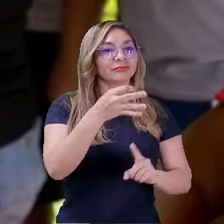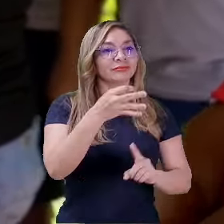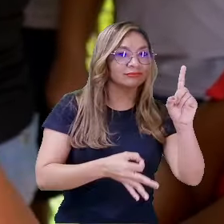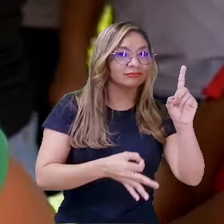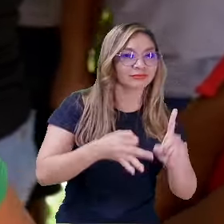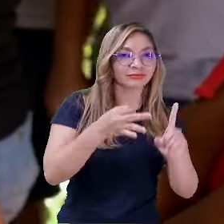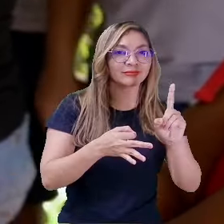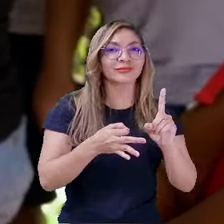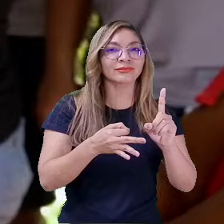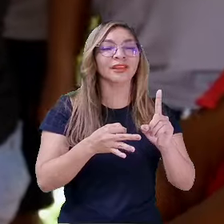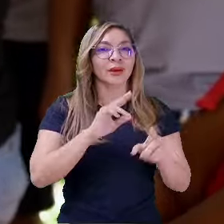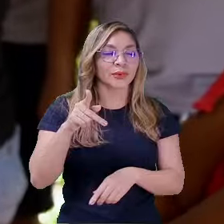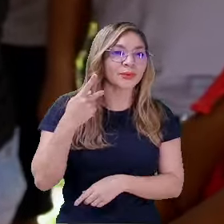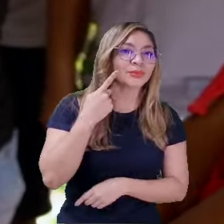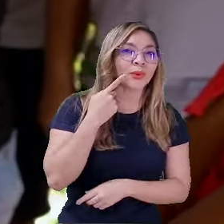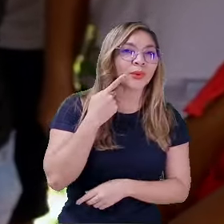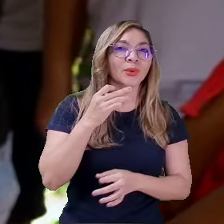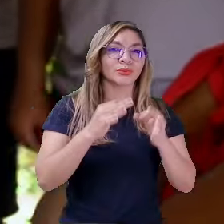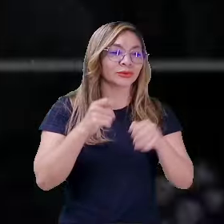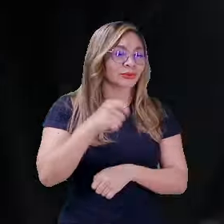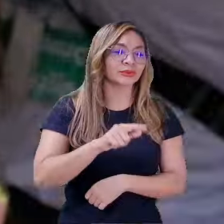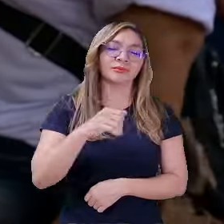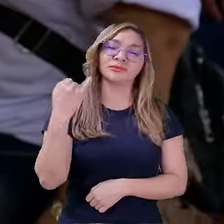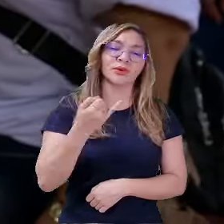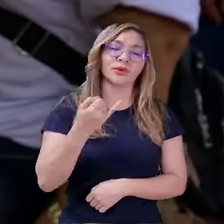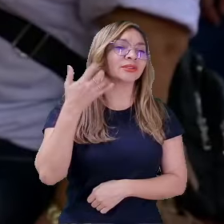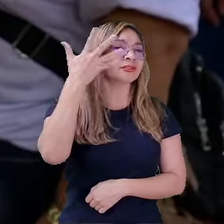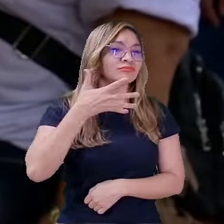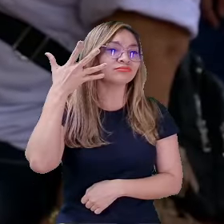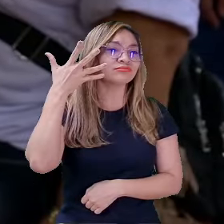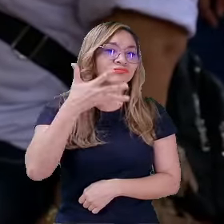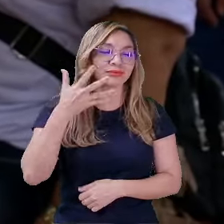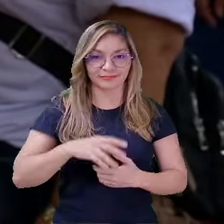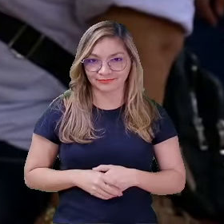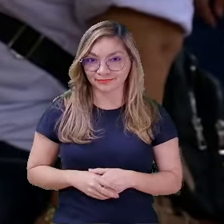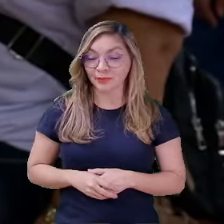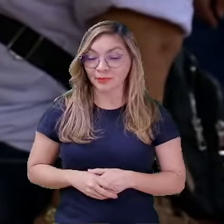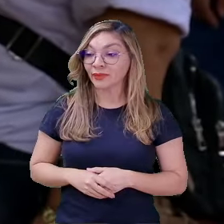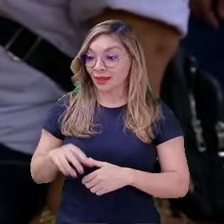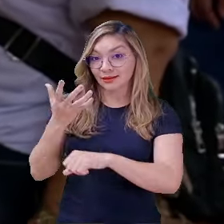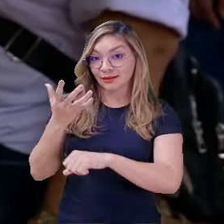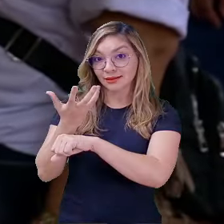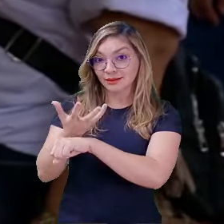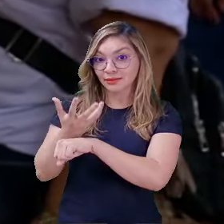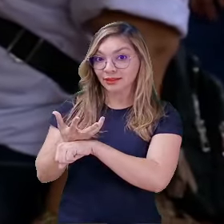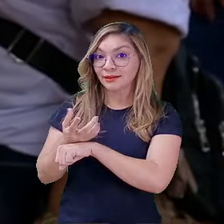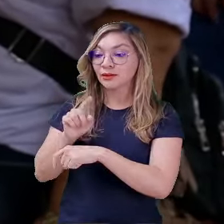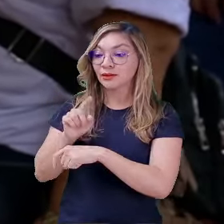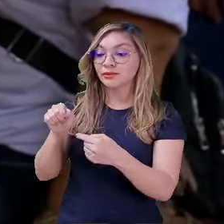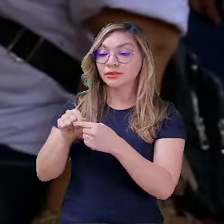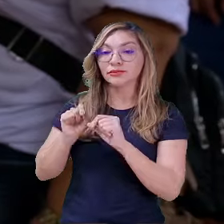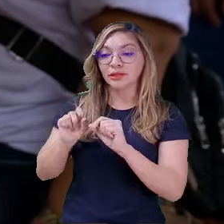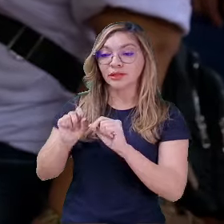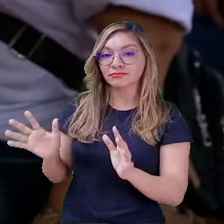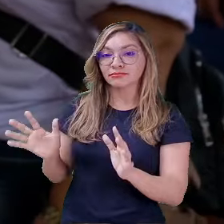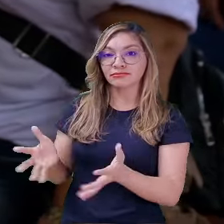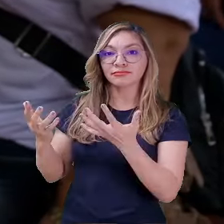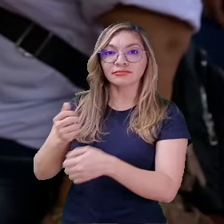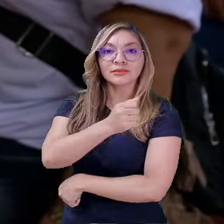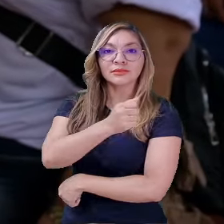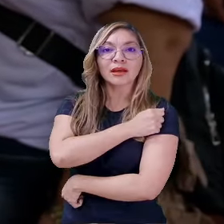enfim. É muito importante essa palestra para a gente. Essa nossa eletiva, ela serve para instigar os alunos a ver que eles